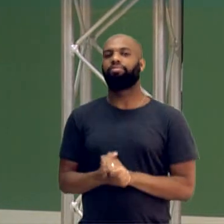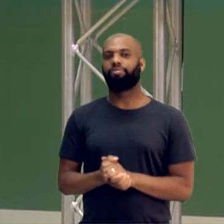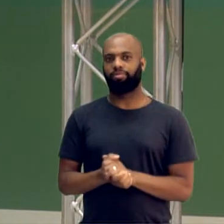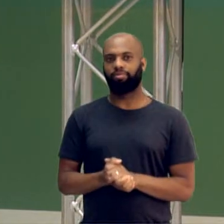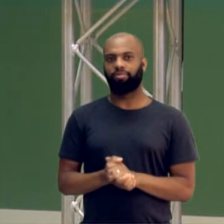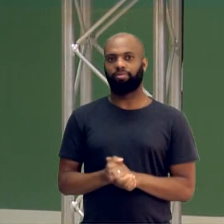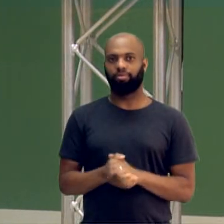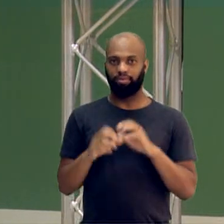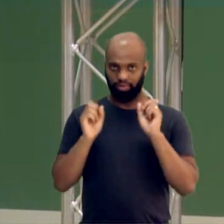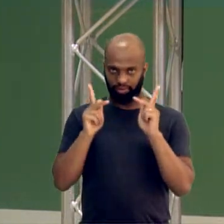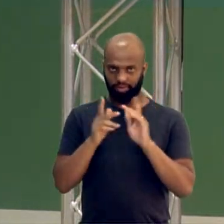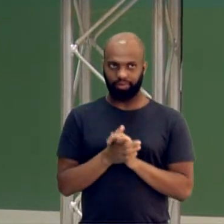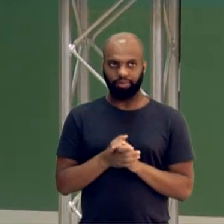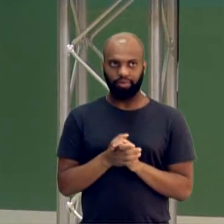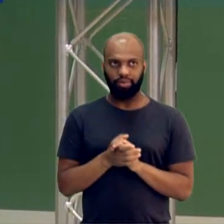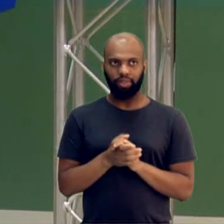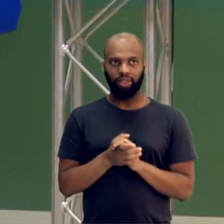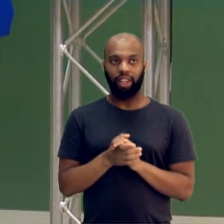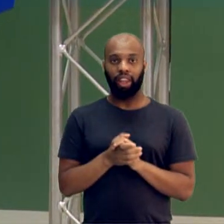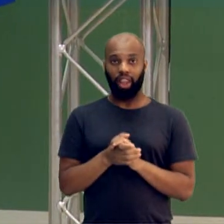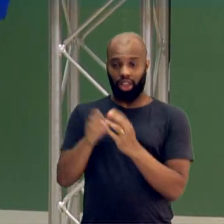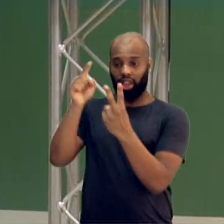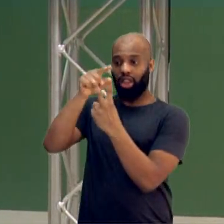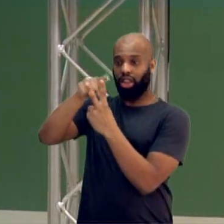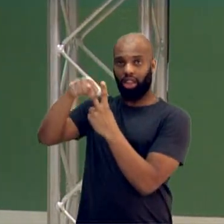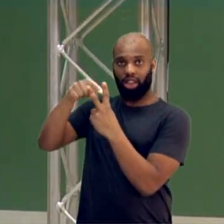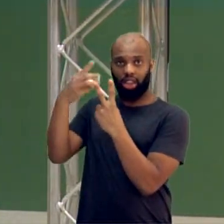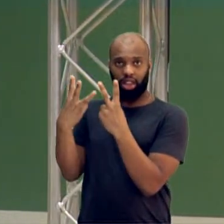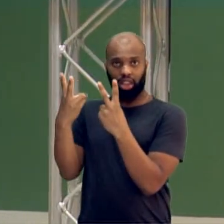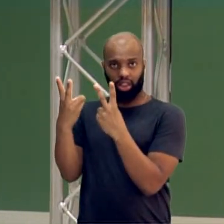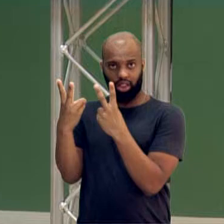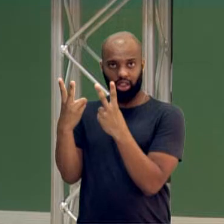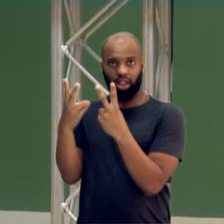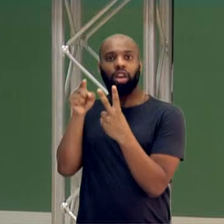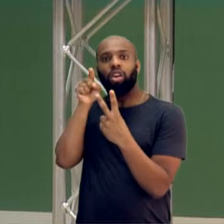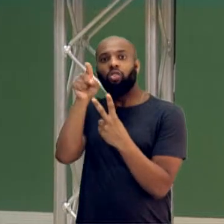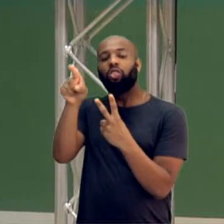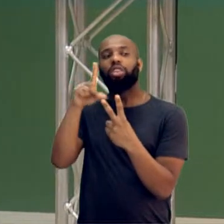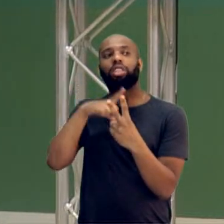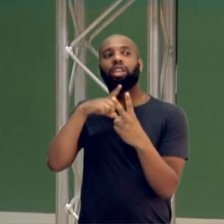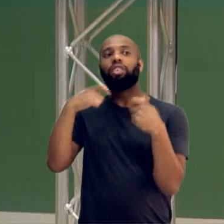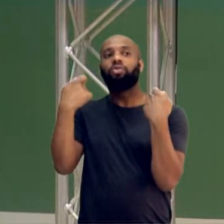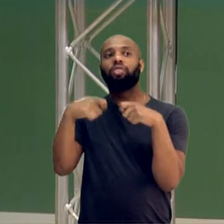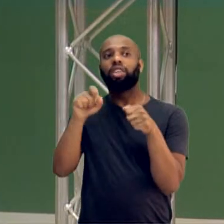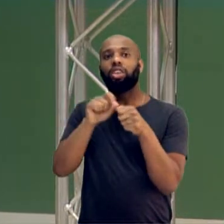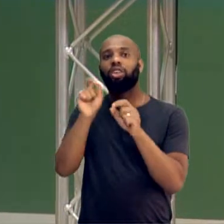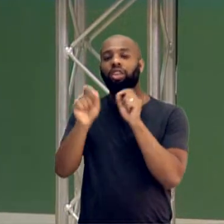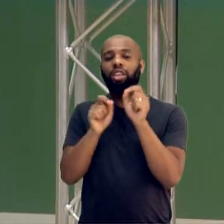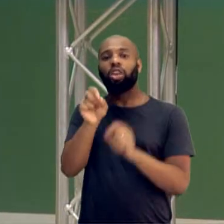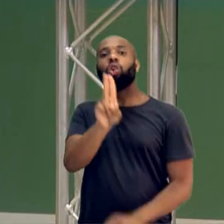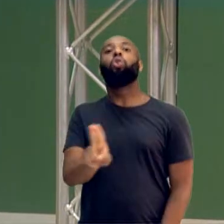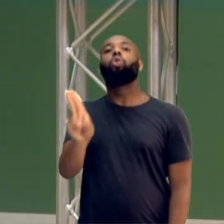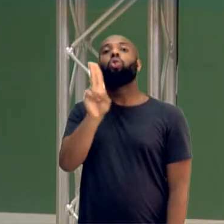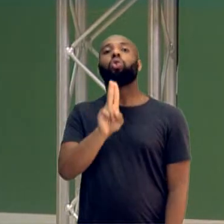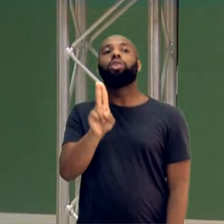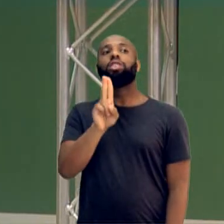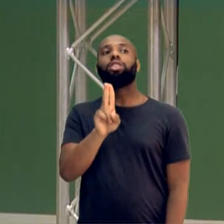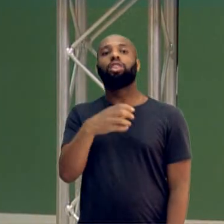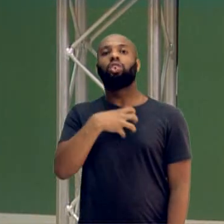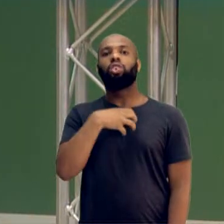32. Muito bem. E essa raiz de 32, vocês precisam aplicar o quê?